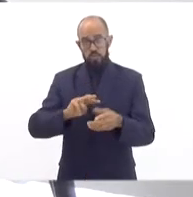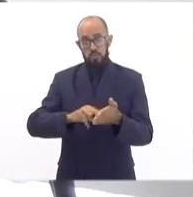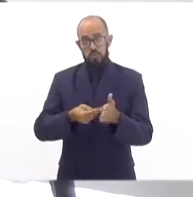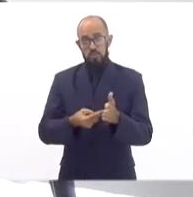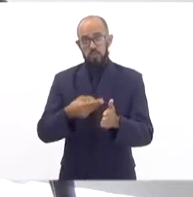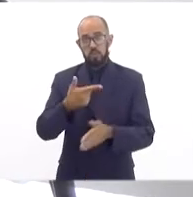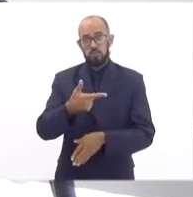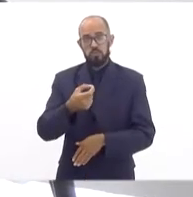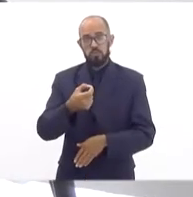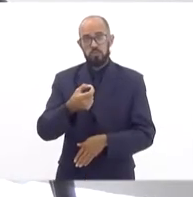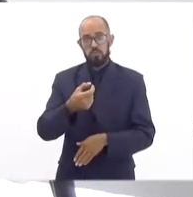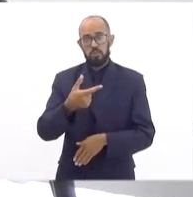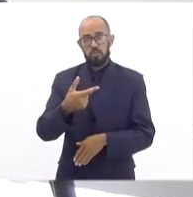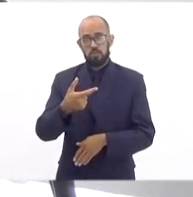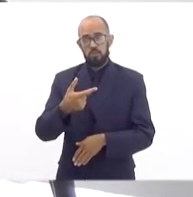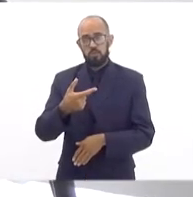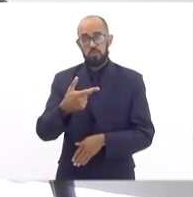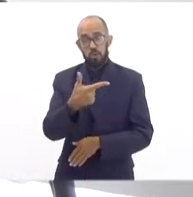metade da concessão,